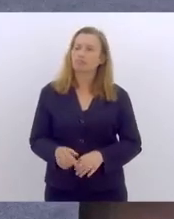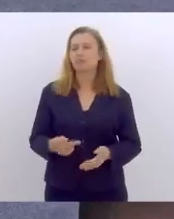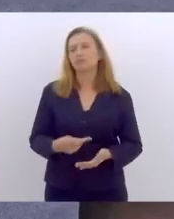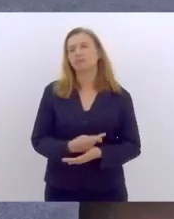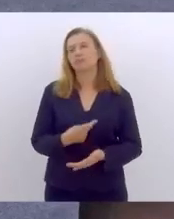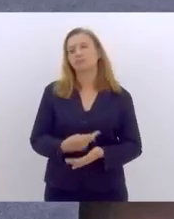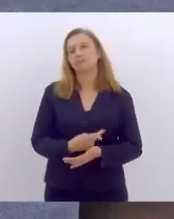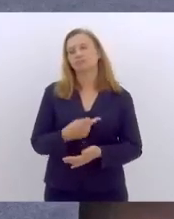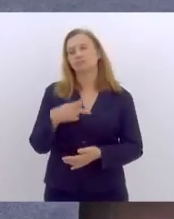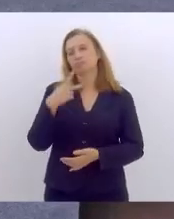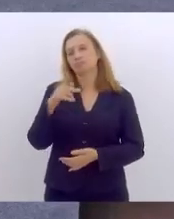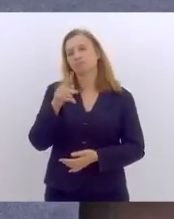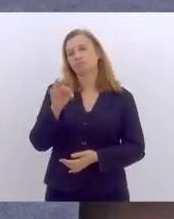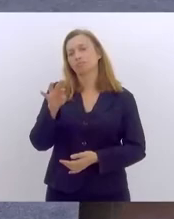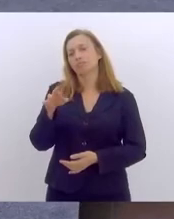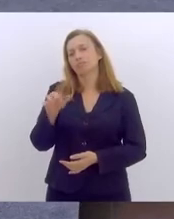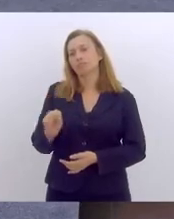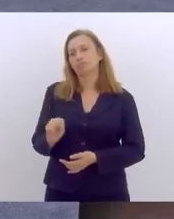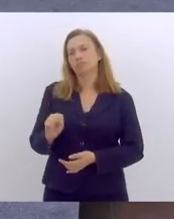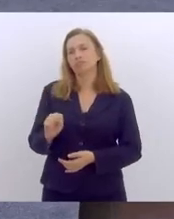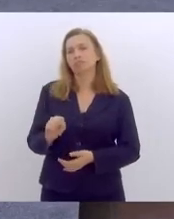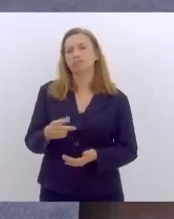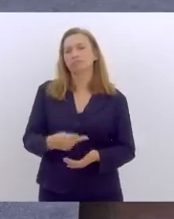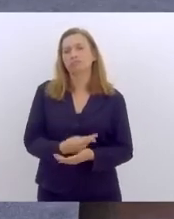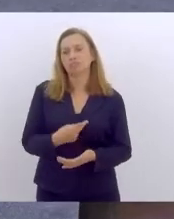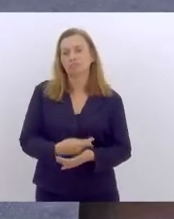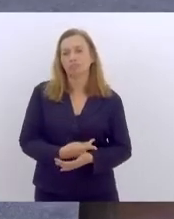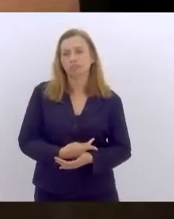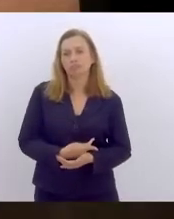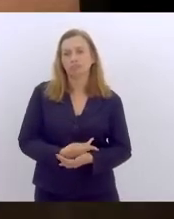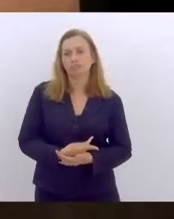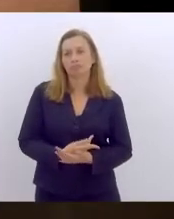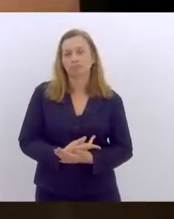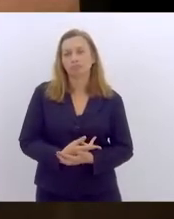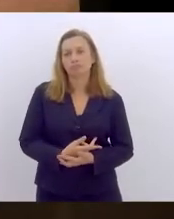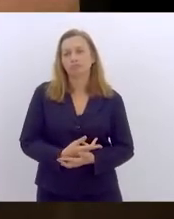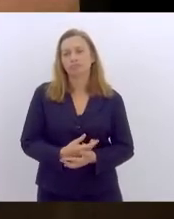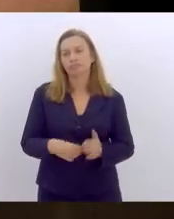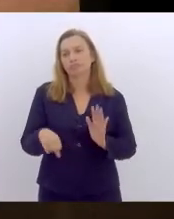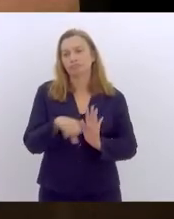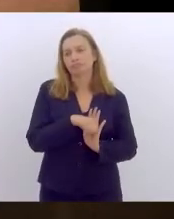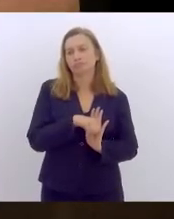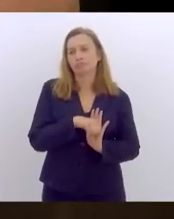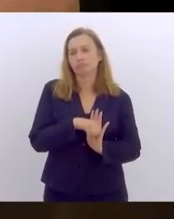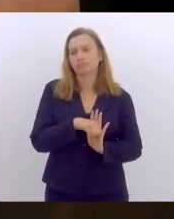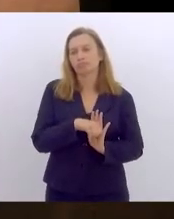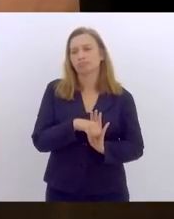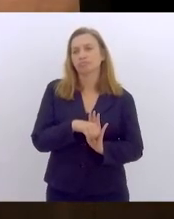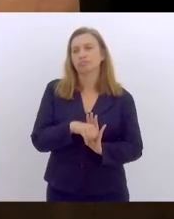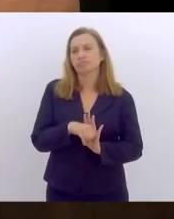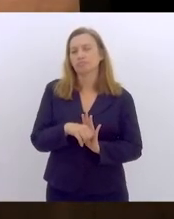pessoas portadoras e fato incorretamente estabelecia que os crimes seriam